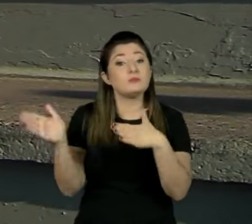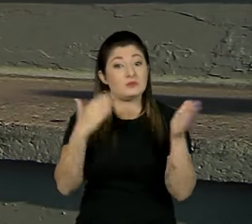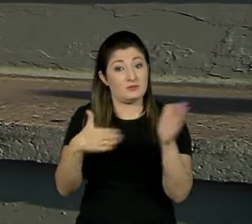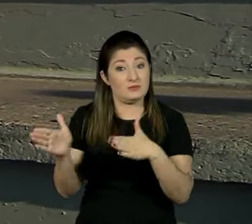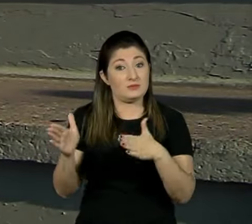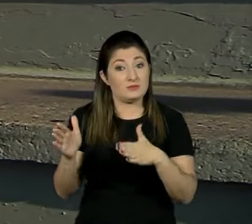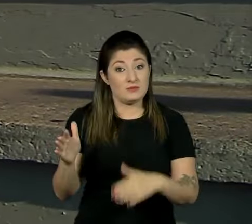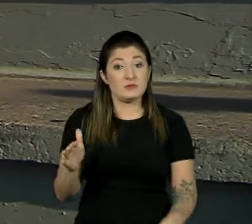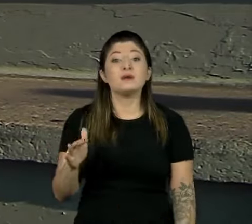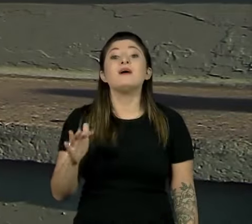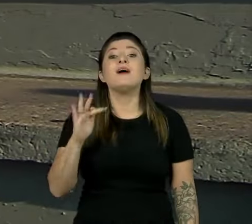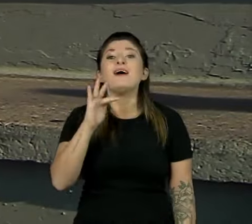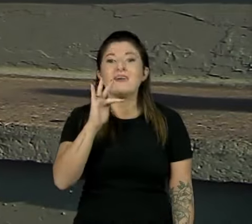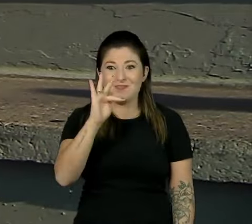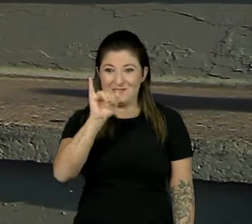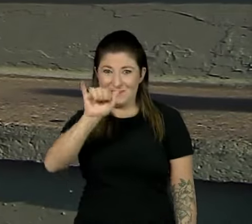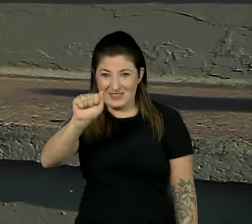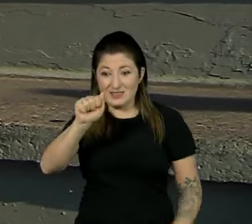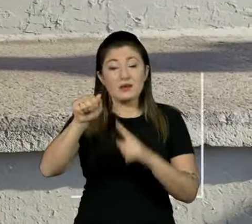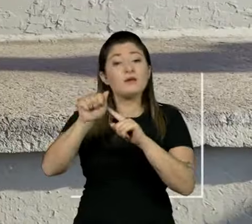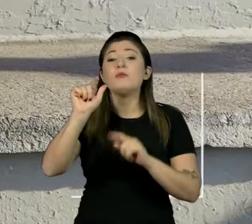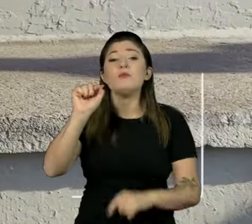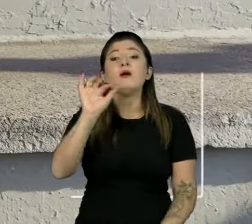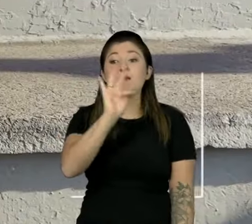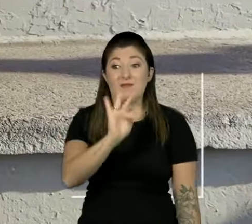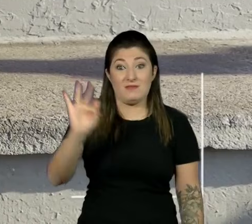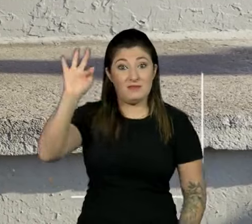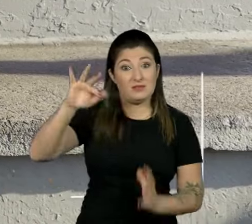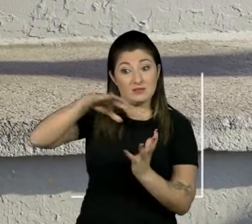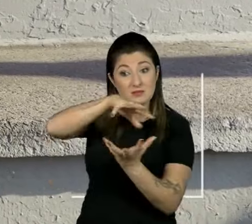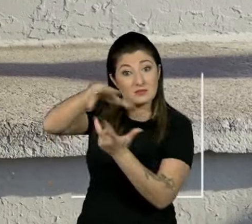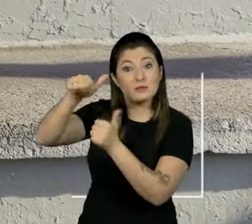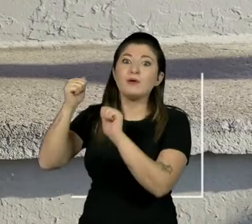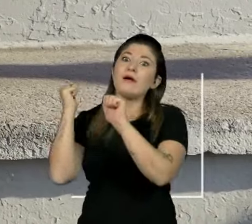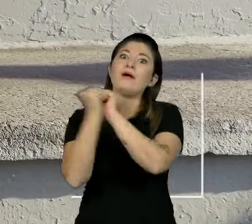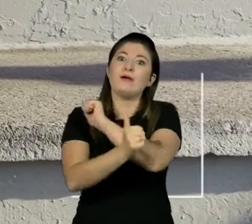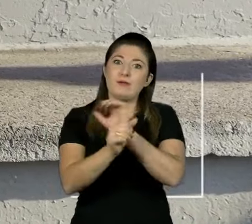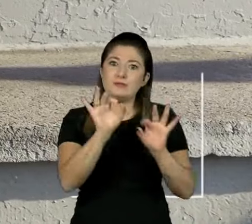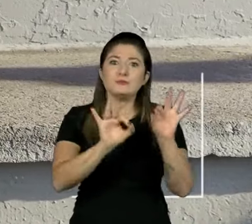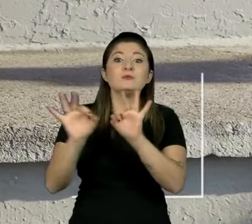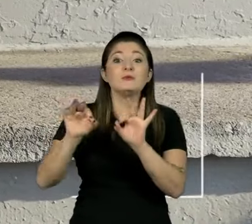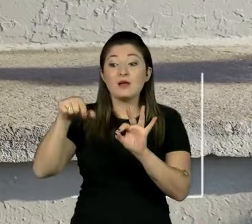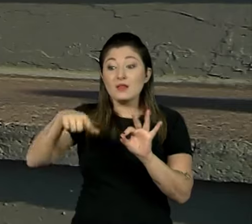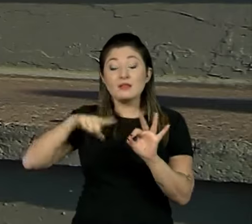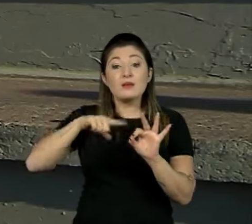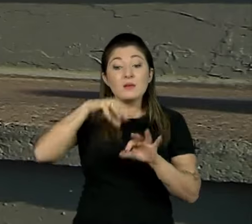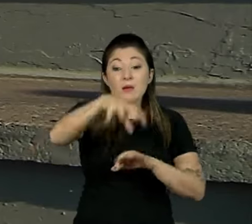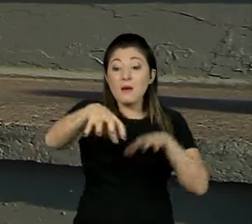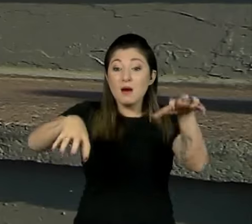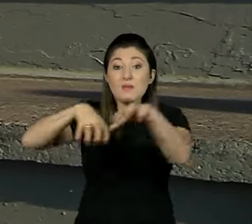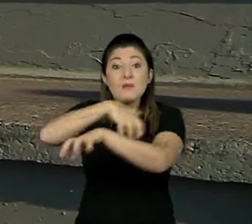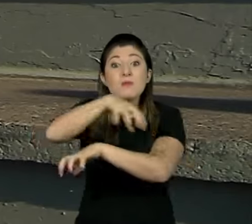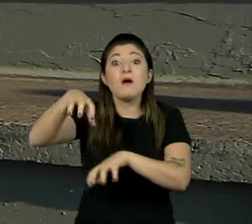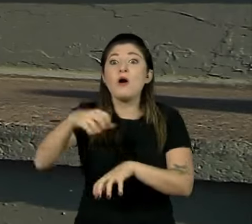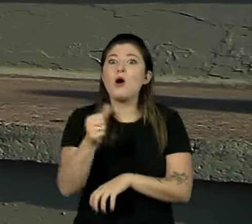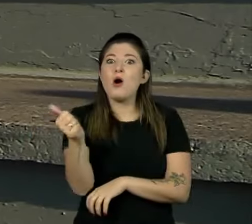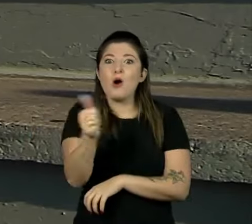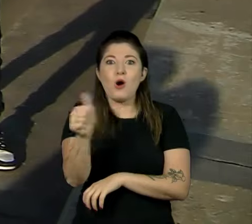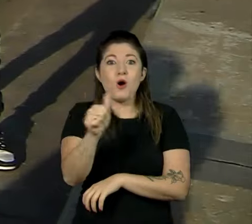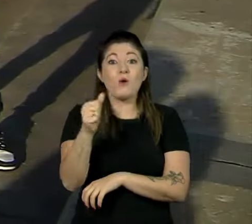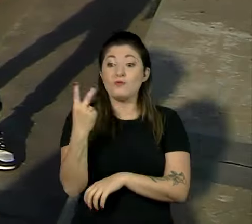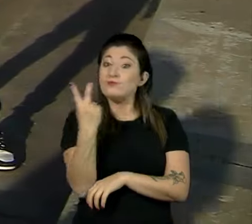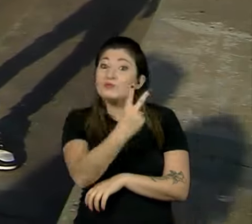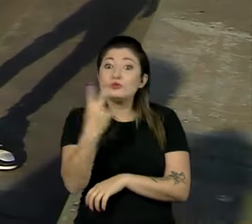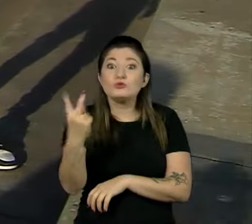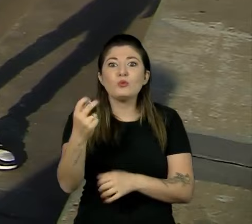Federação Internacional de Automobilismo, e já conta com 11 equipes e 22 pilotos. Em 2014, teve sua primeira edição.